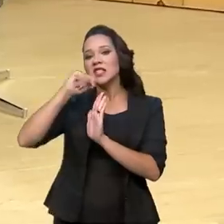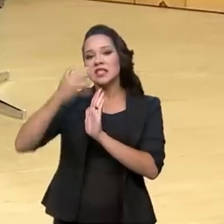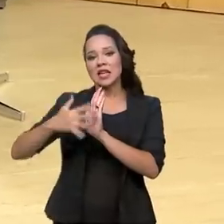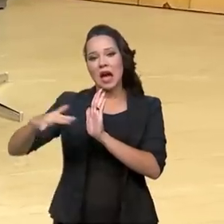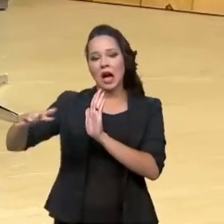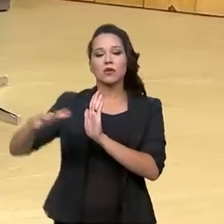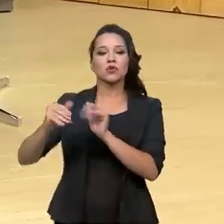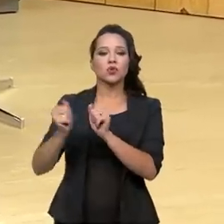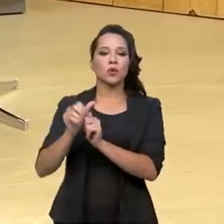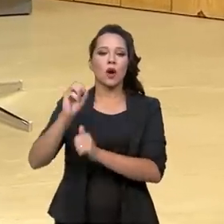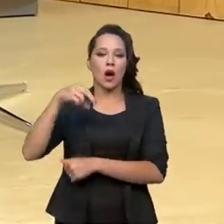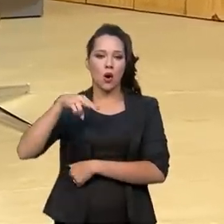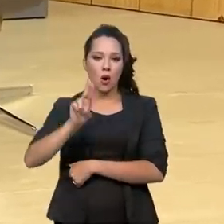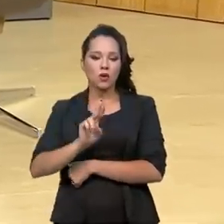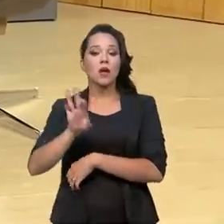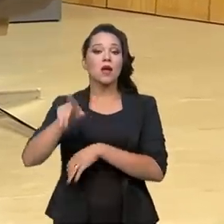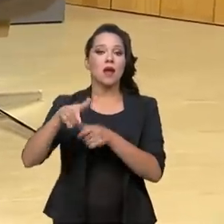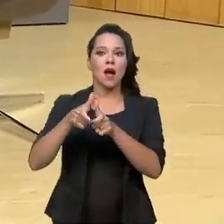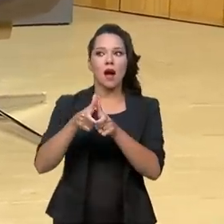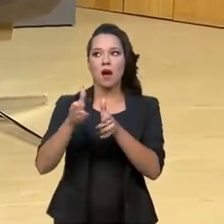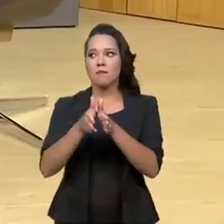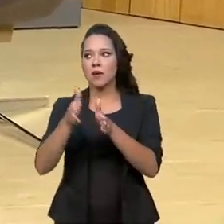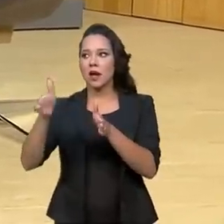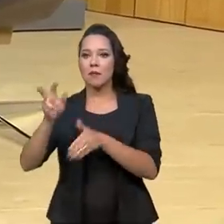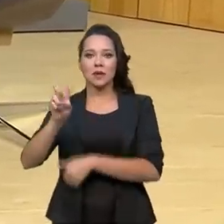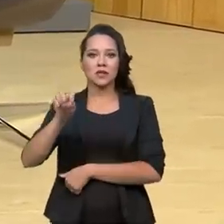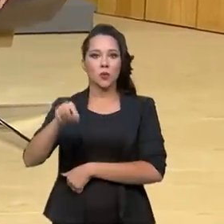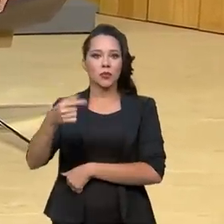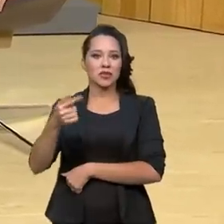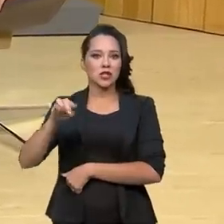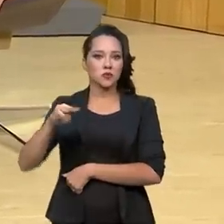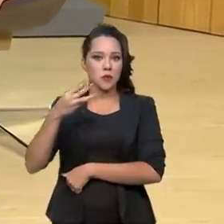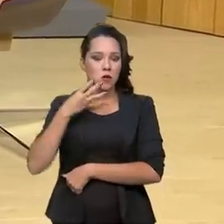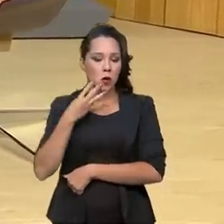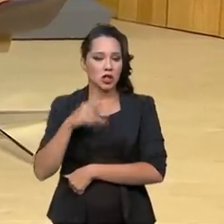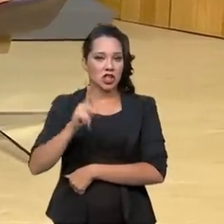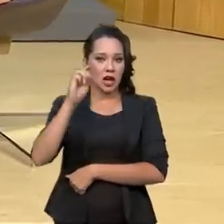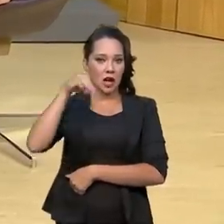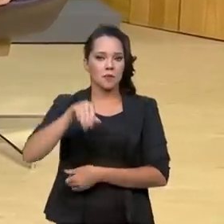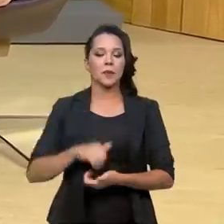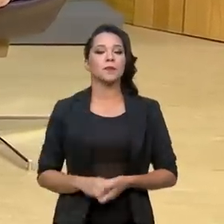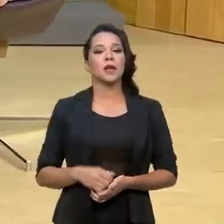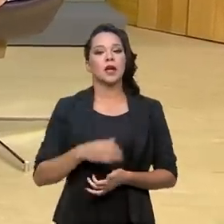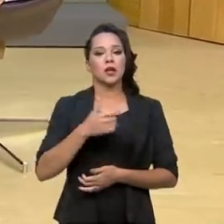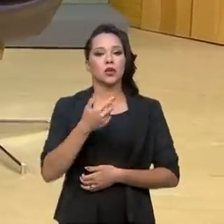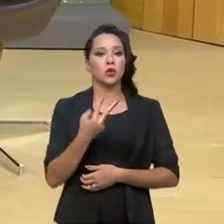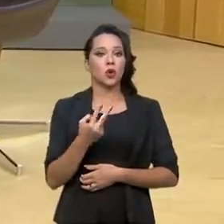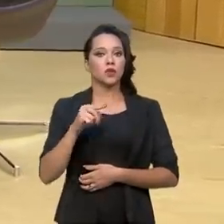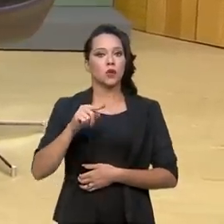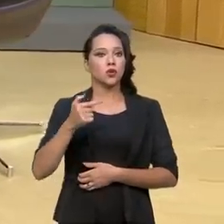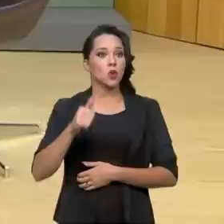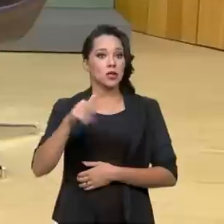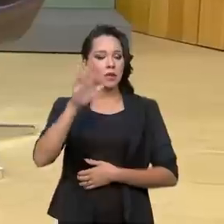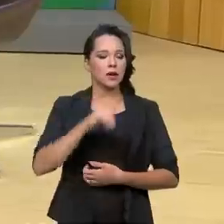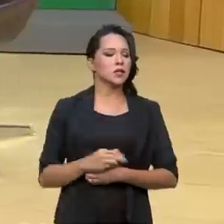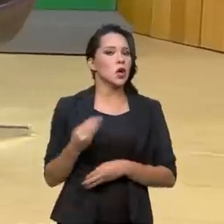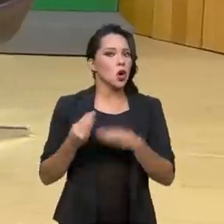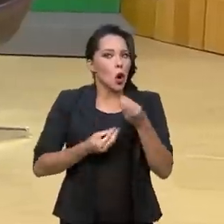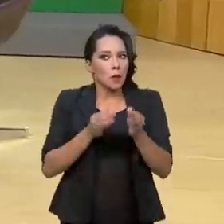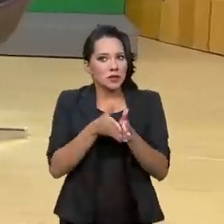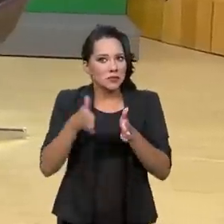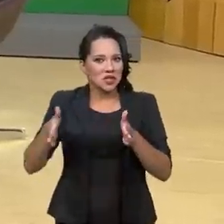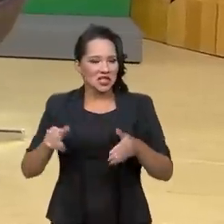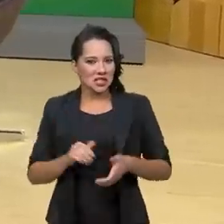das Nações Unidas, que é ampliar para 5,7 milhões de quilômetros quadrados, 2,2 a mais. Como é que está esse